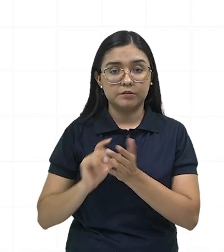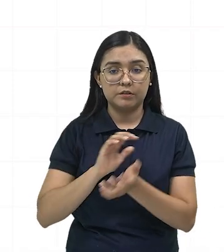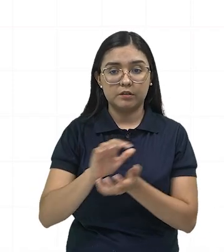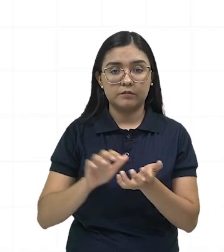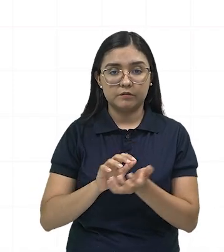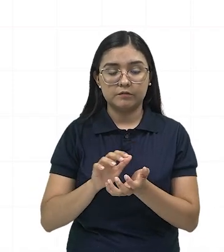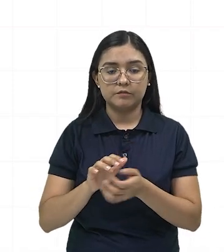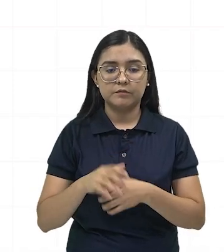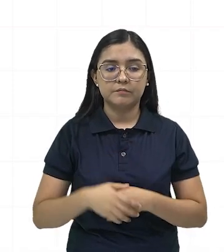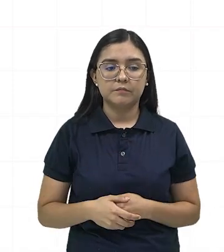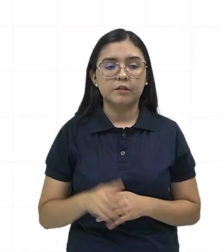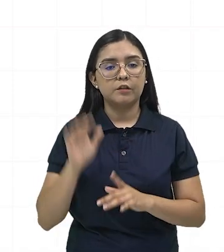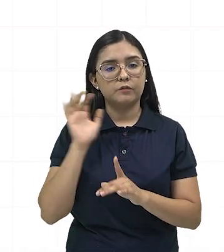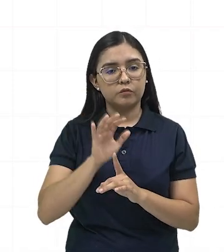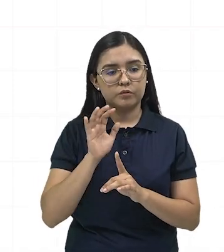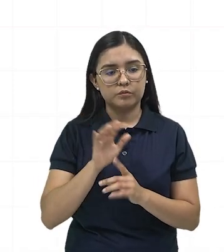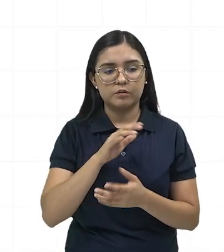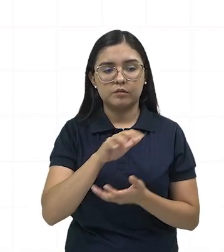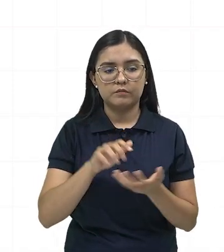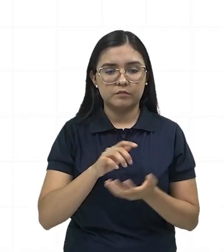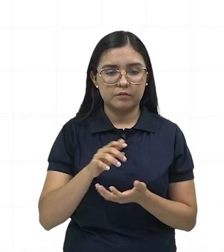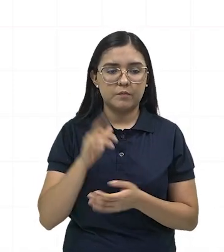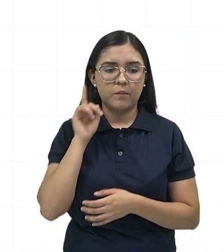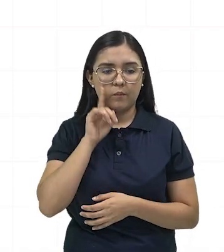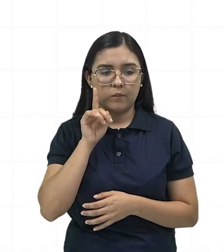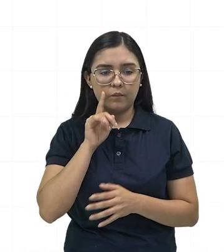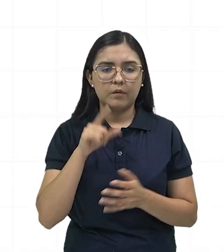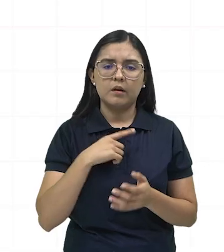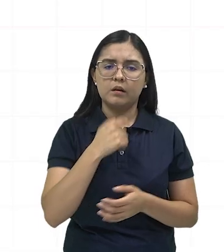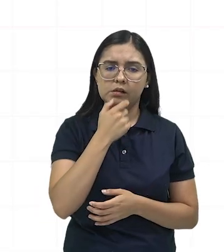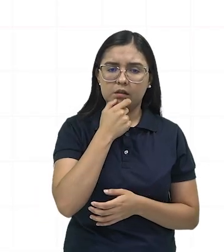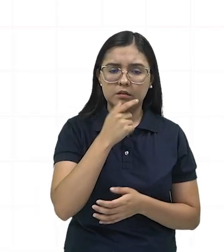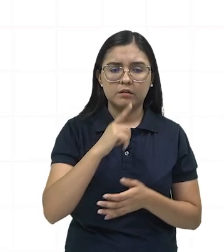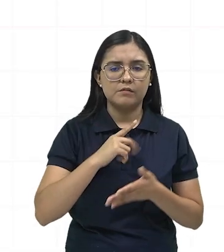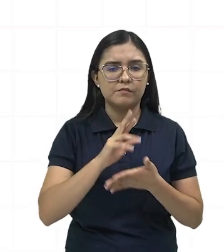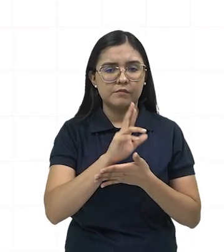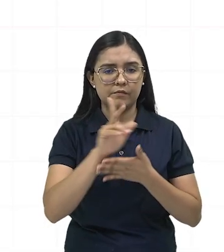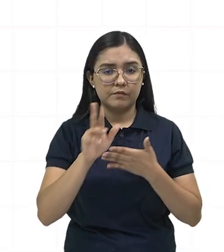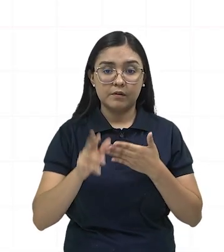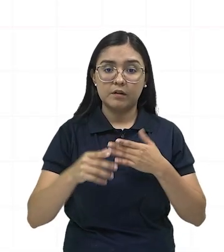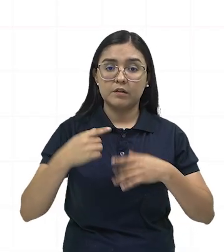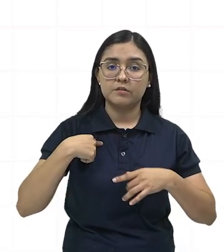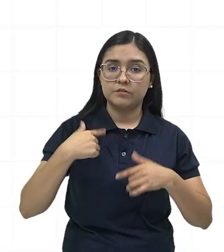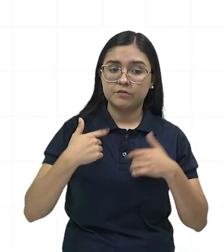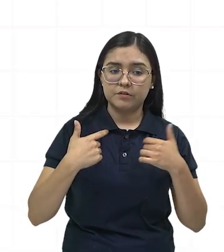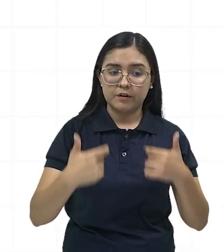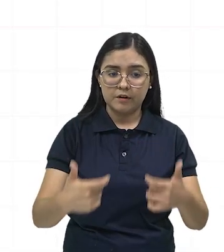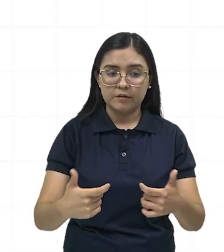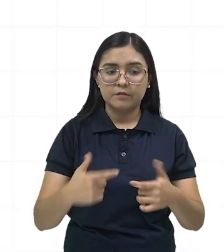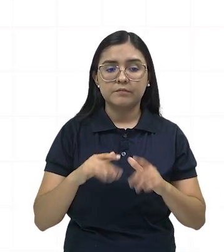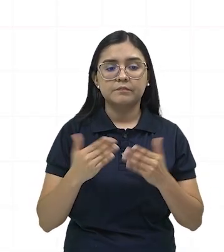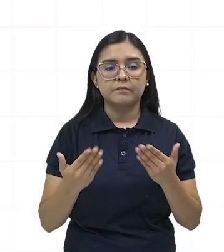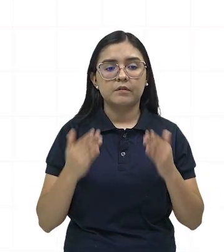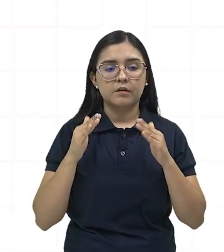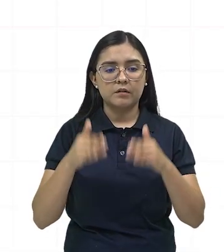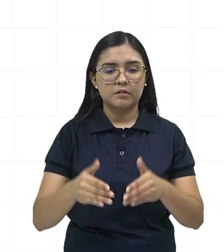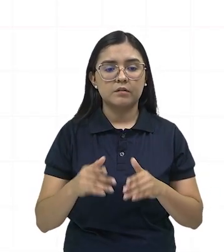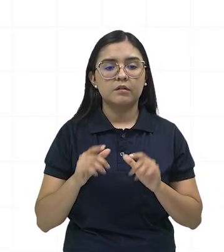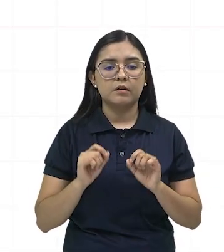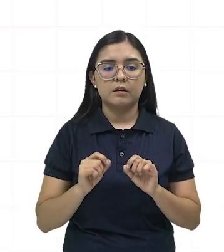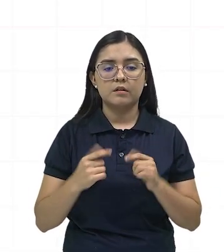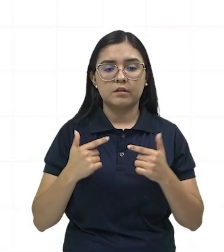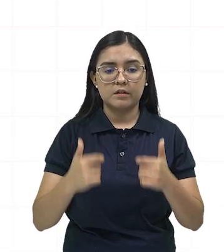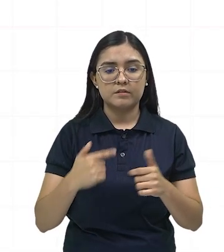Revolução Americana. A Inglaterra, ela passou por uma série de guerras, mas vamos chamar a atenção para a Guerra dos 7